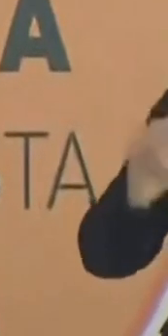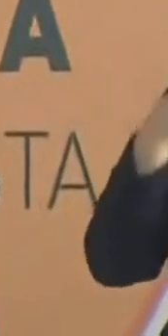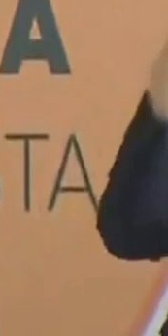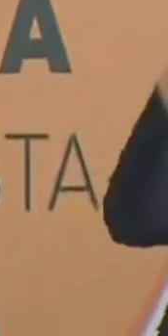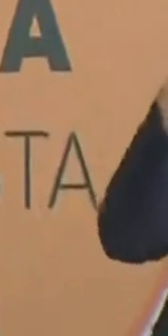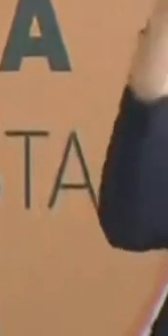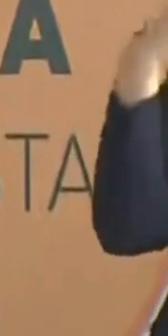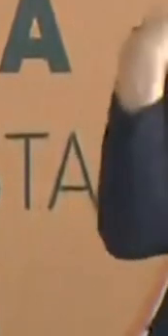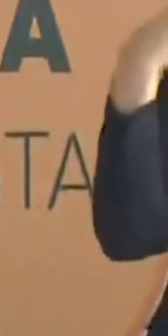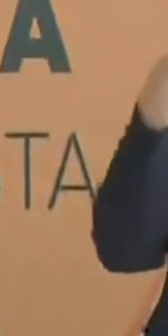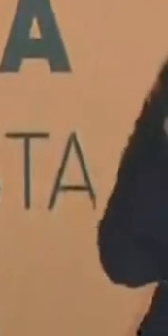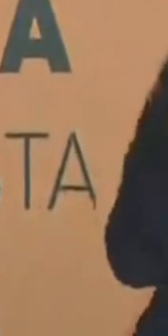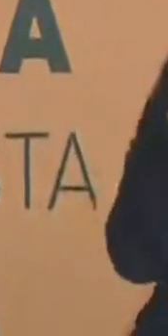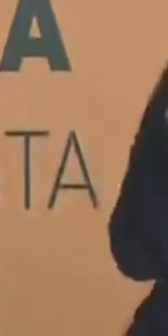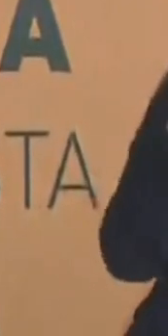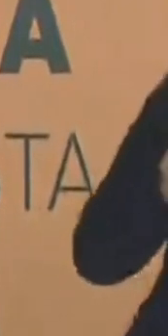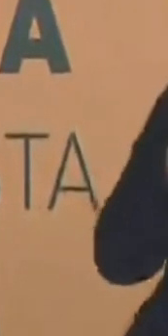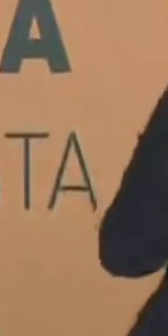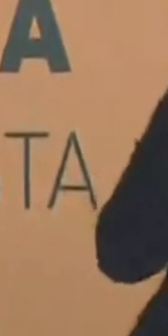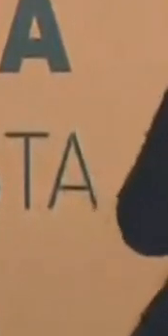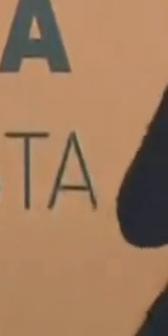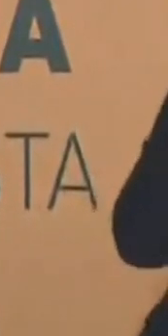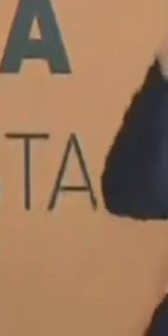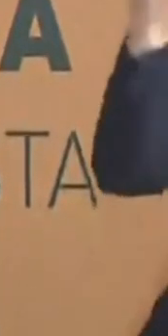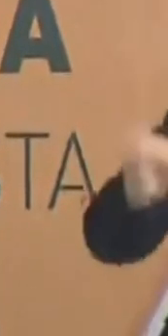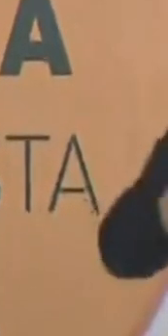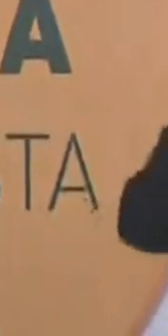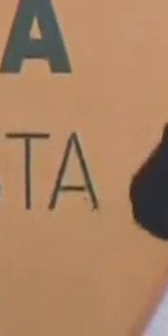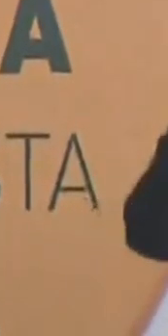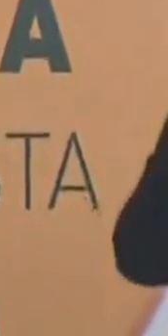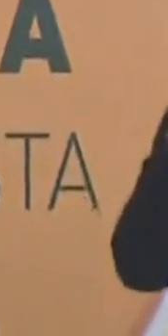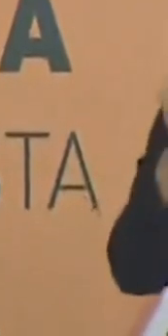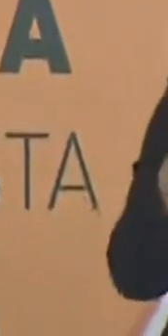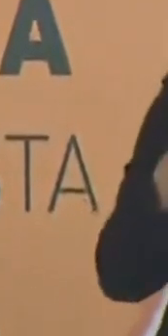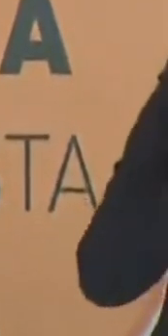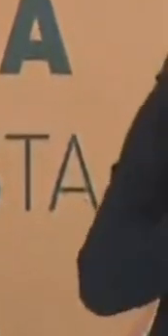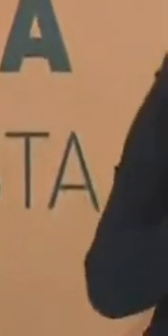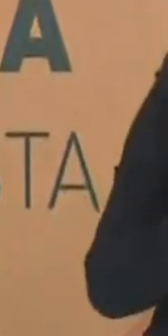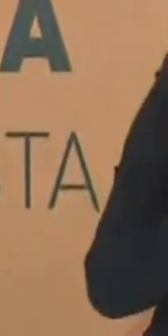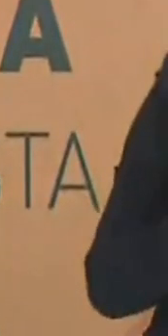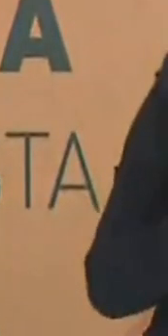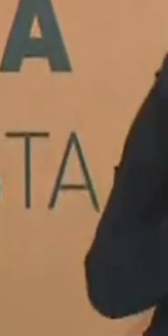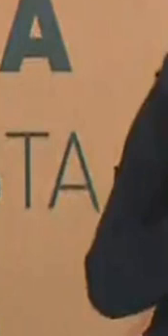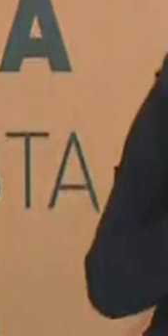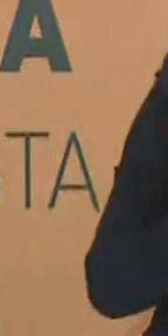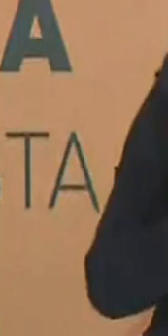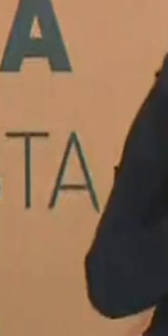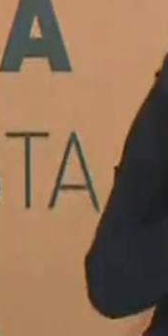vereador no Rio de Janeiro. Conheci um homem forte, combativo,